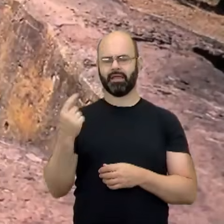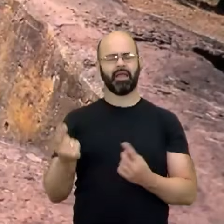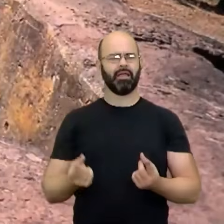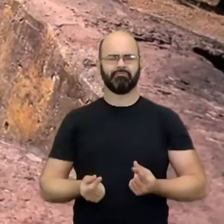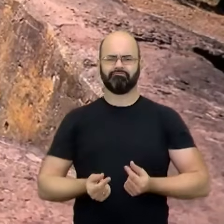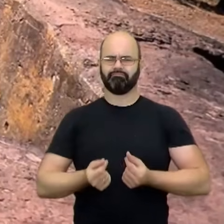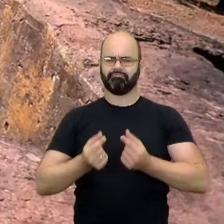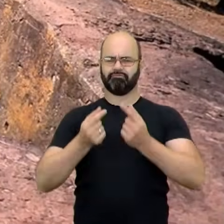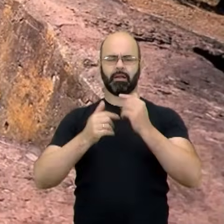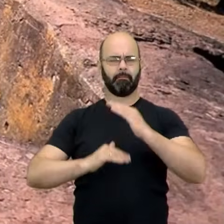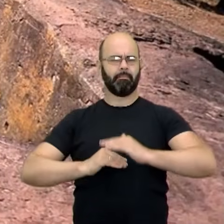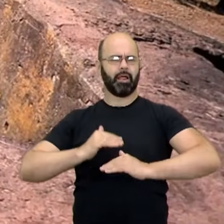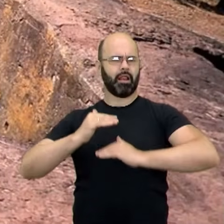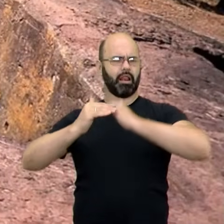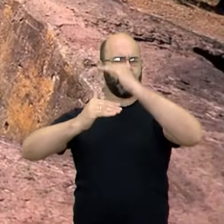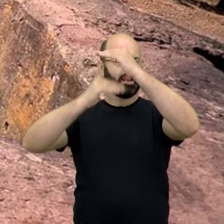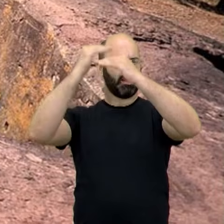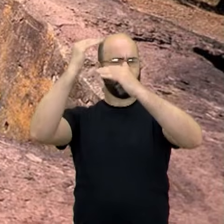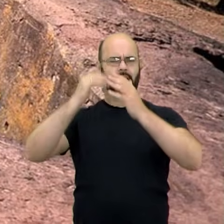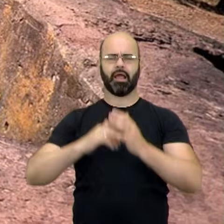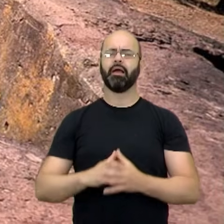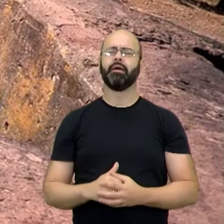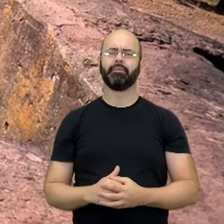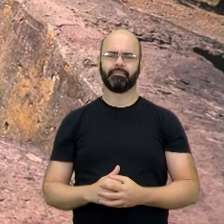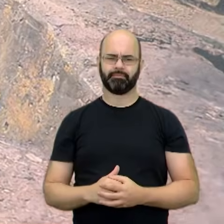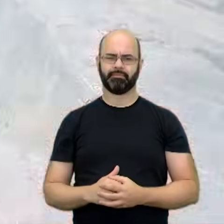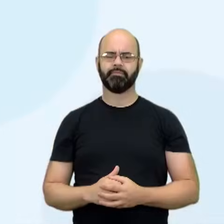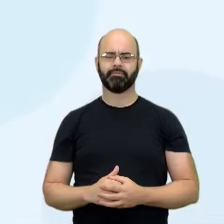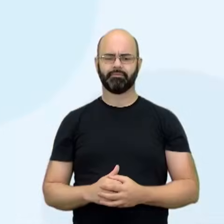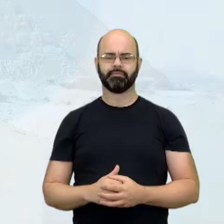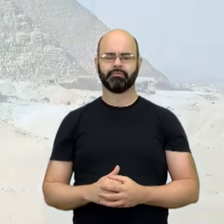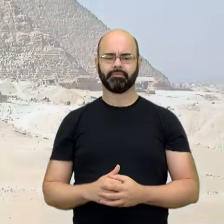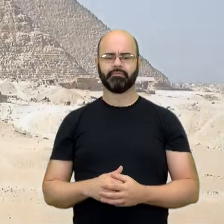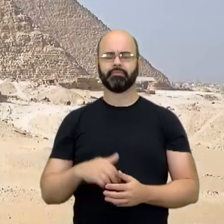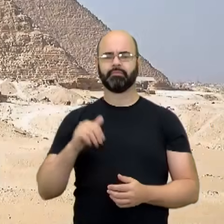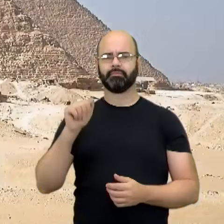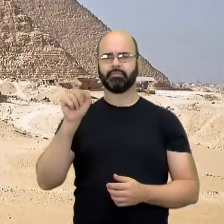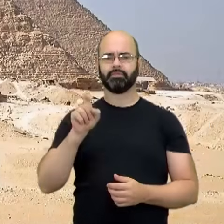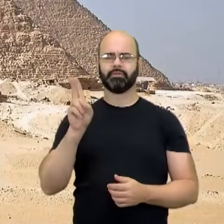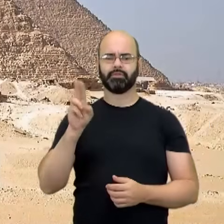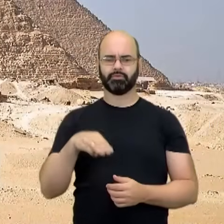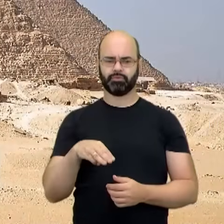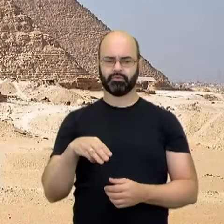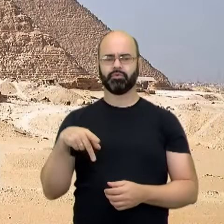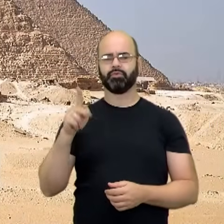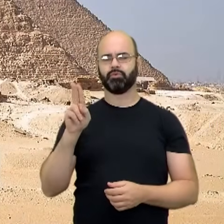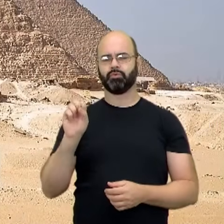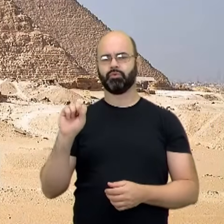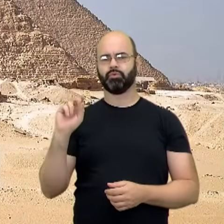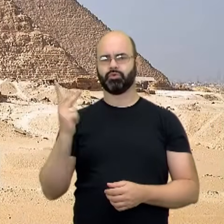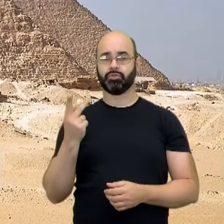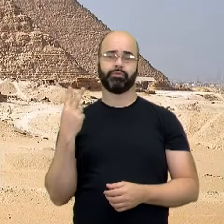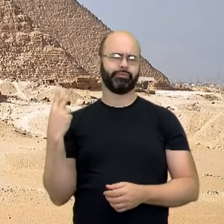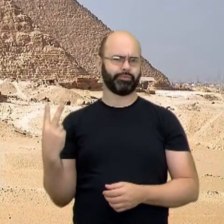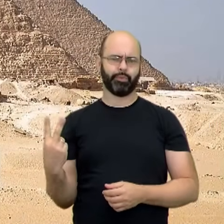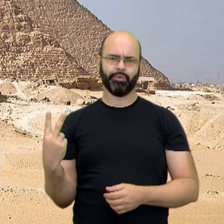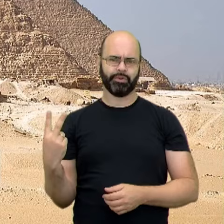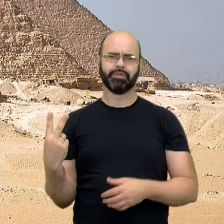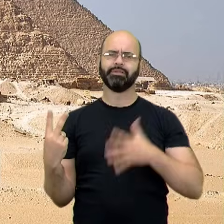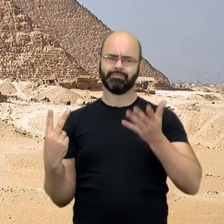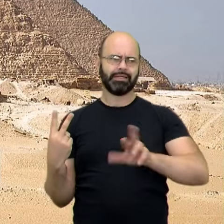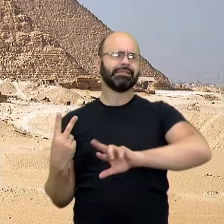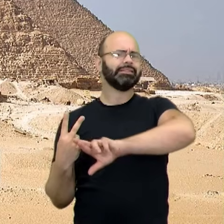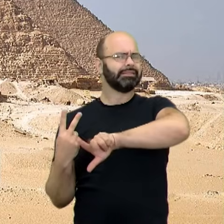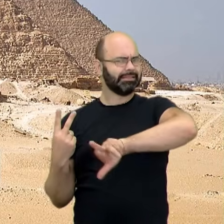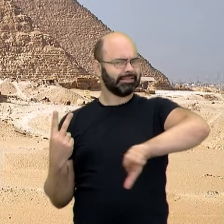extremamente próspero. E aí eu estou falando na verdade, o reino Aksum e o reino Kush são apenas dois, mas tinham